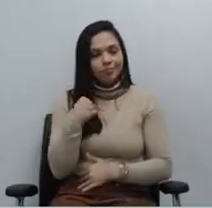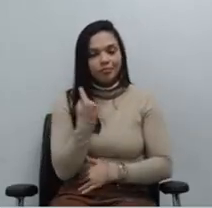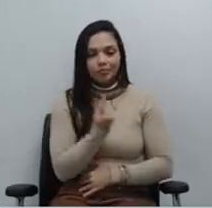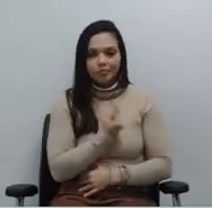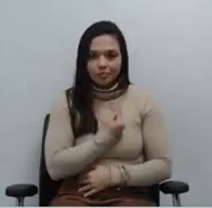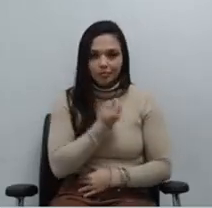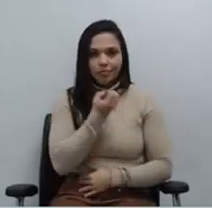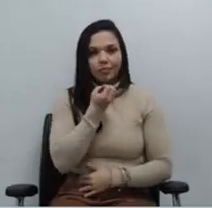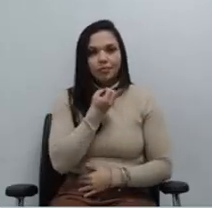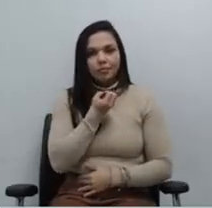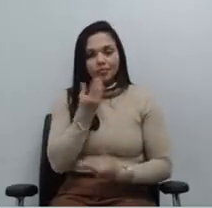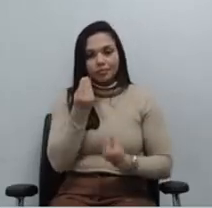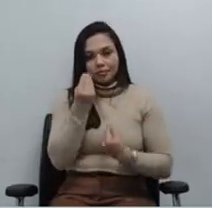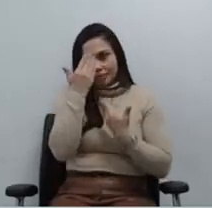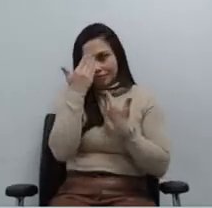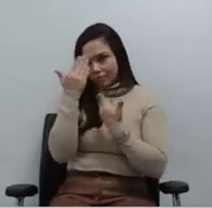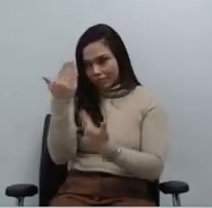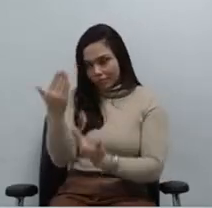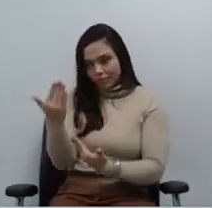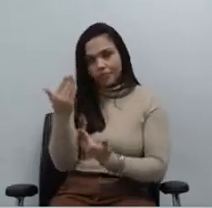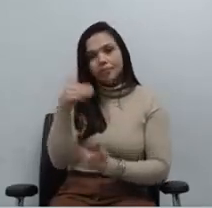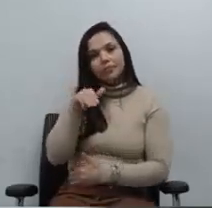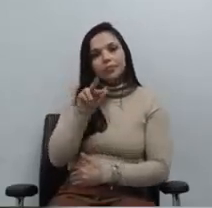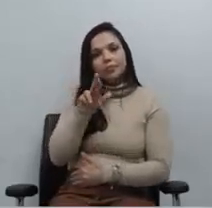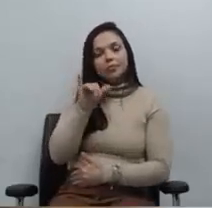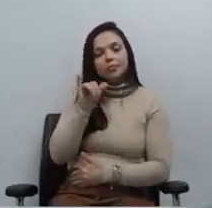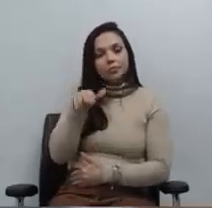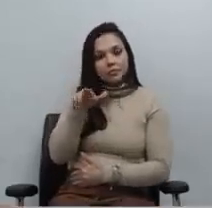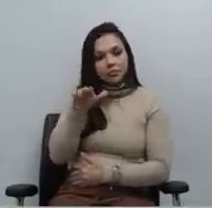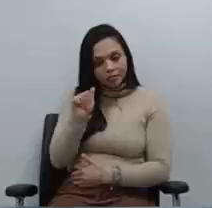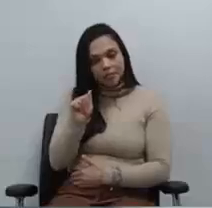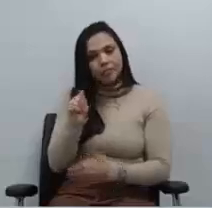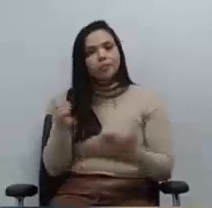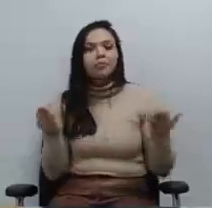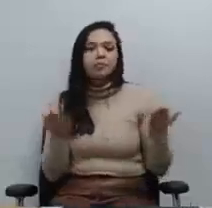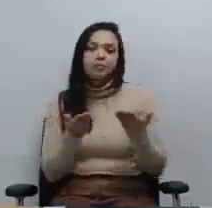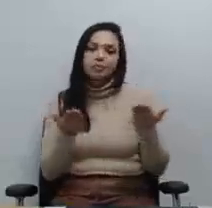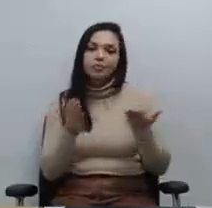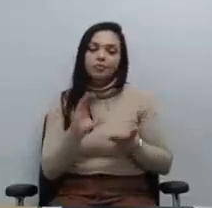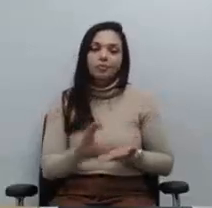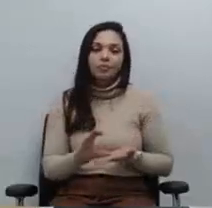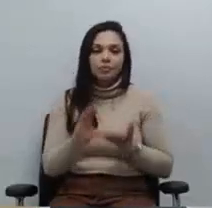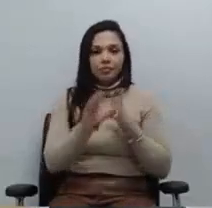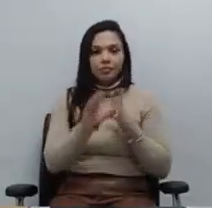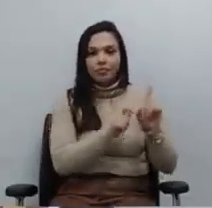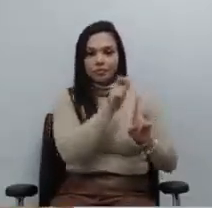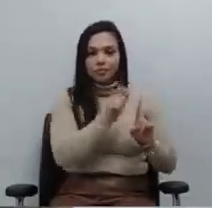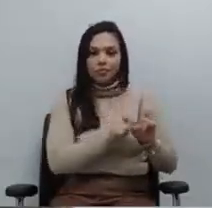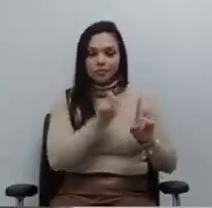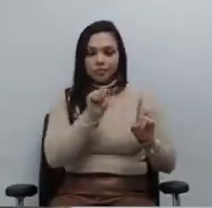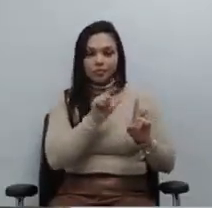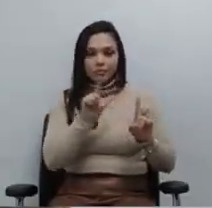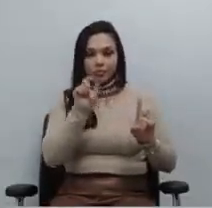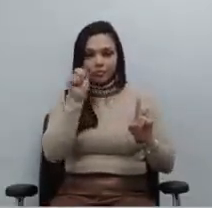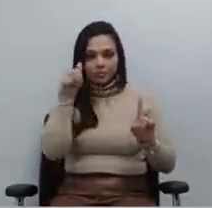Muito obrigada, excelentíssima conselheira Mariana Borgheresi. Pela ordem de inscrição, o excelentíssimo conselheiro Alan Ramalho.